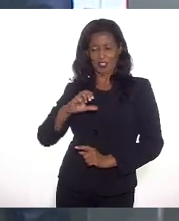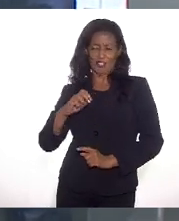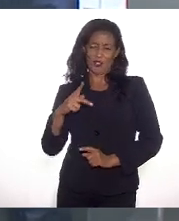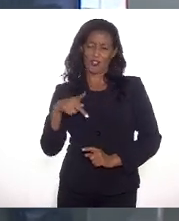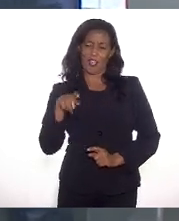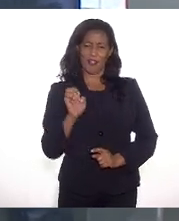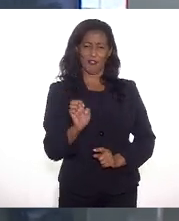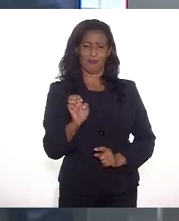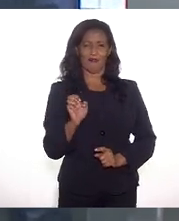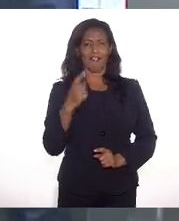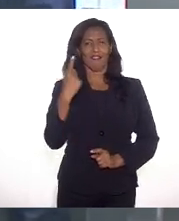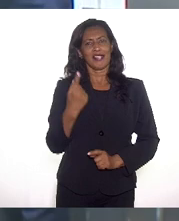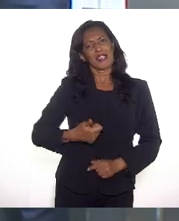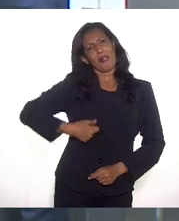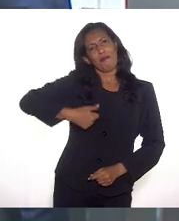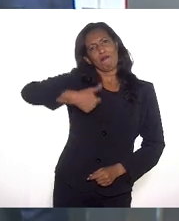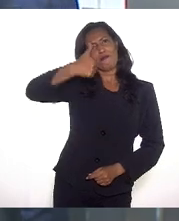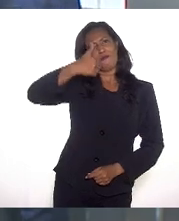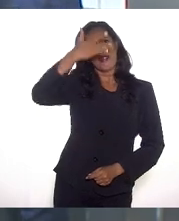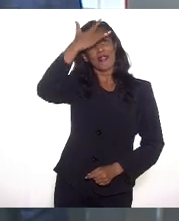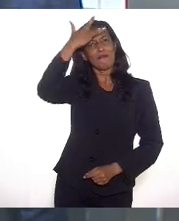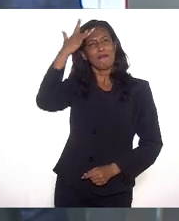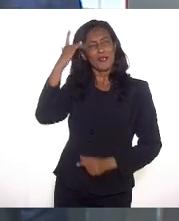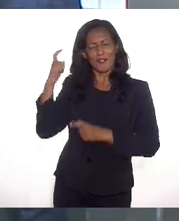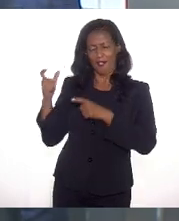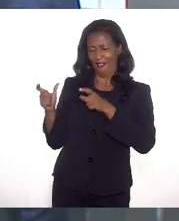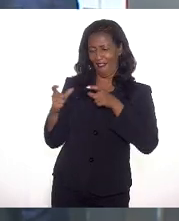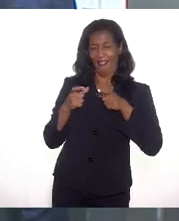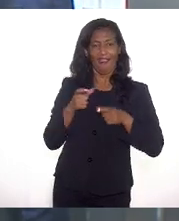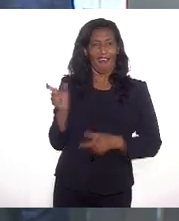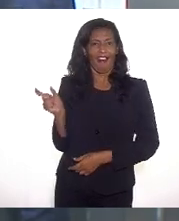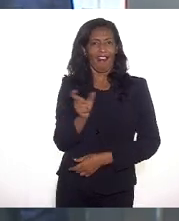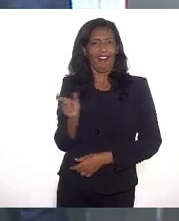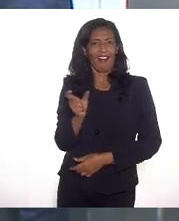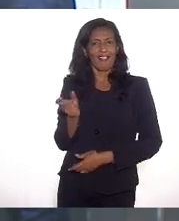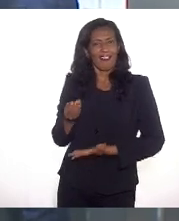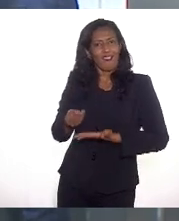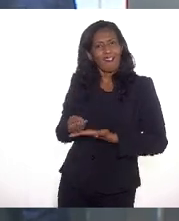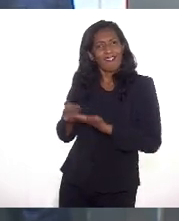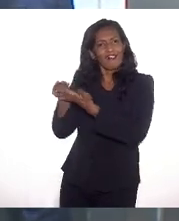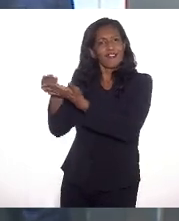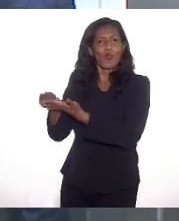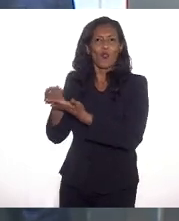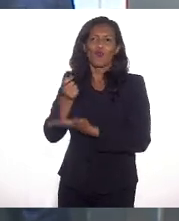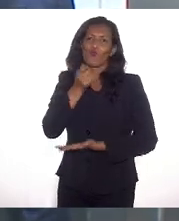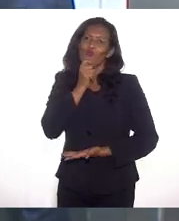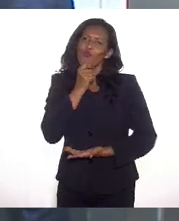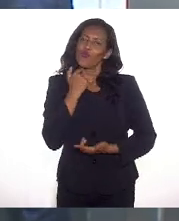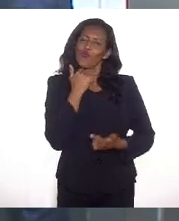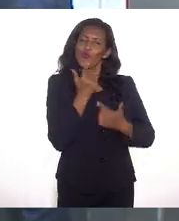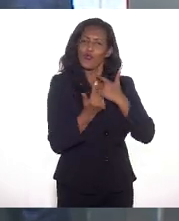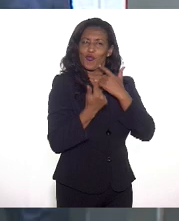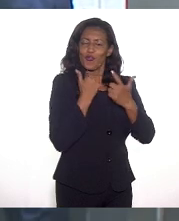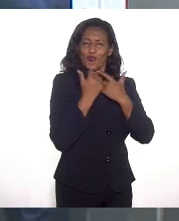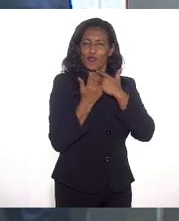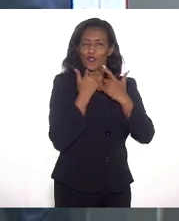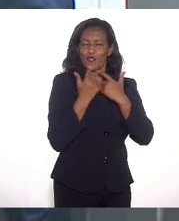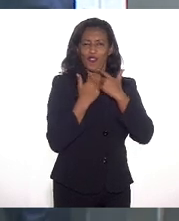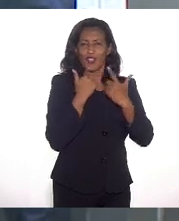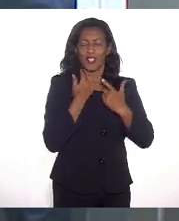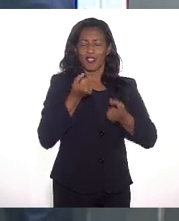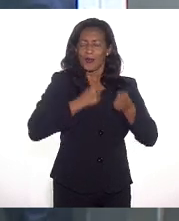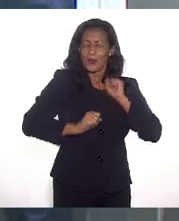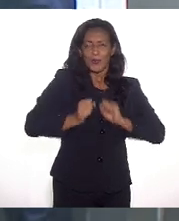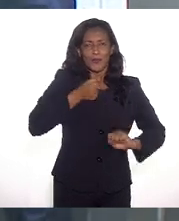nossa primeira beneficiada a receber o cartão hoje. Nós não temos dúvida que há uma